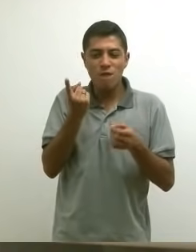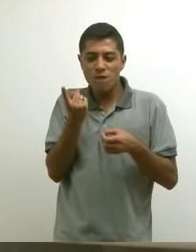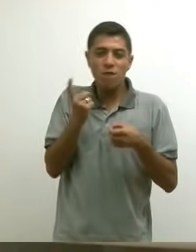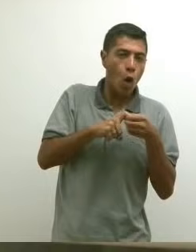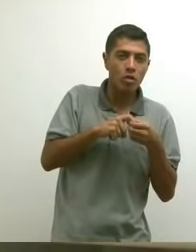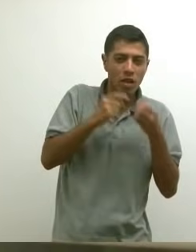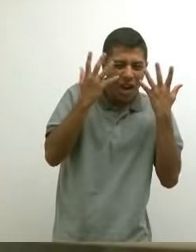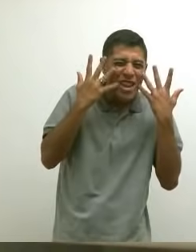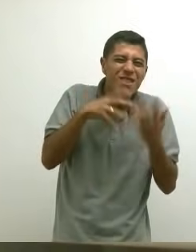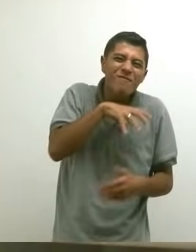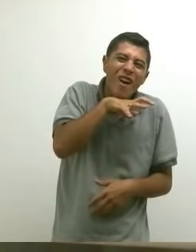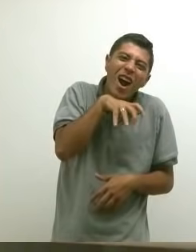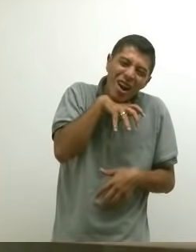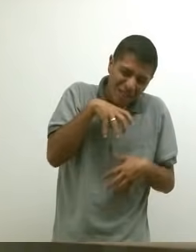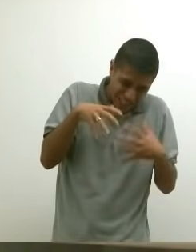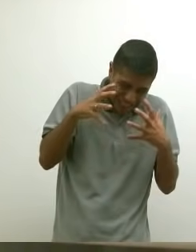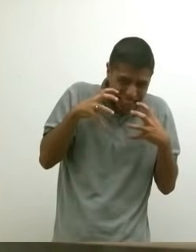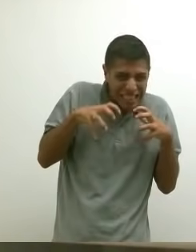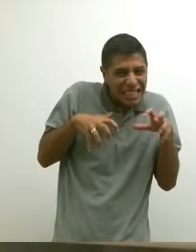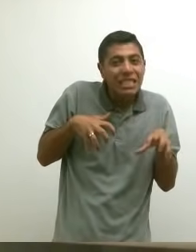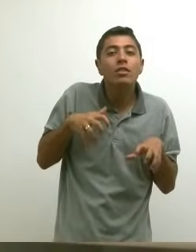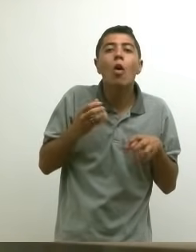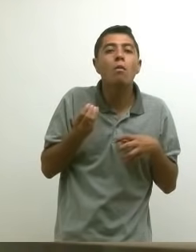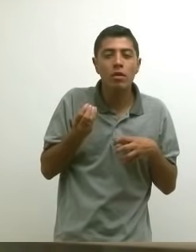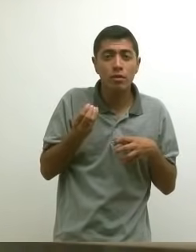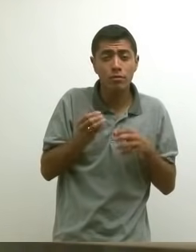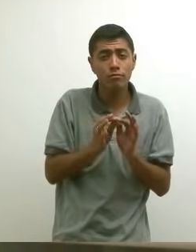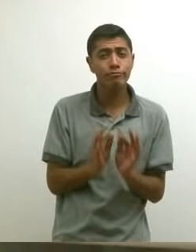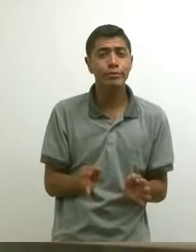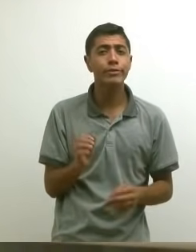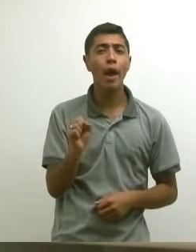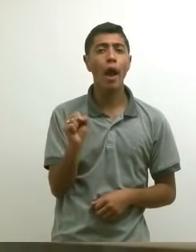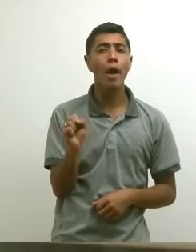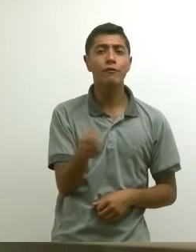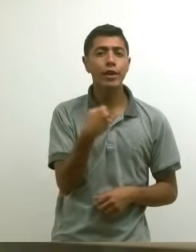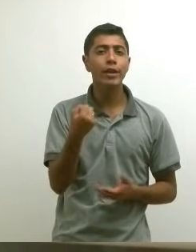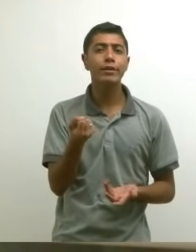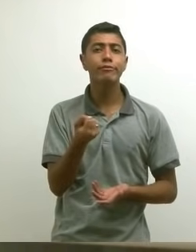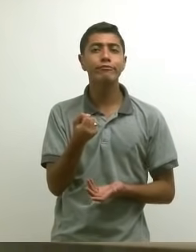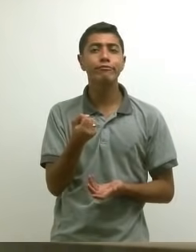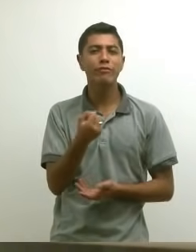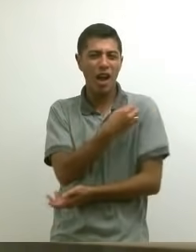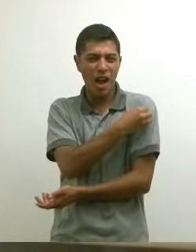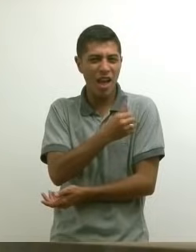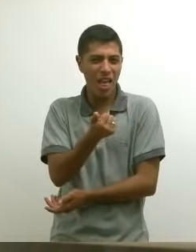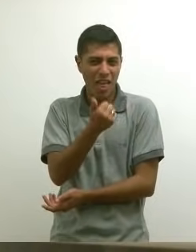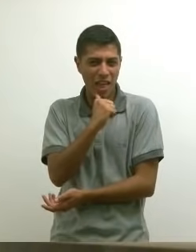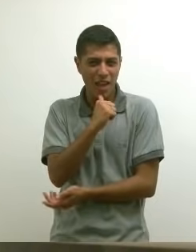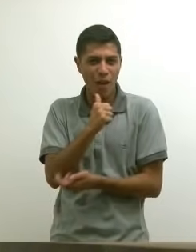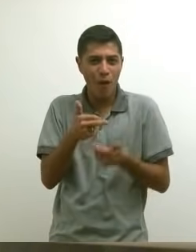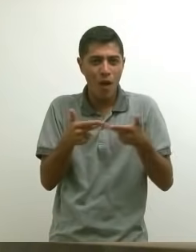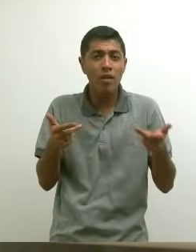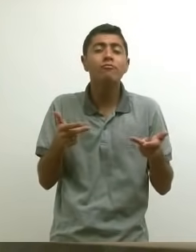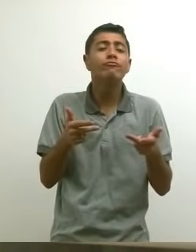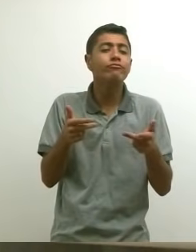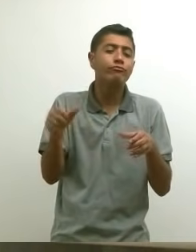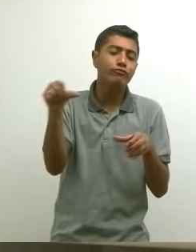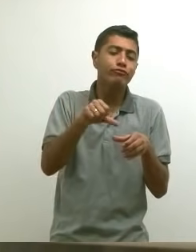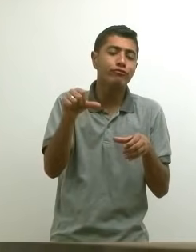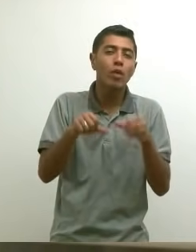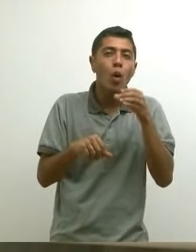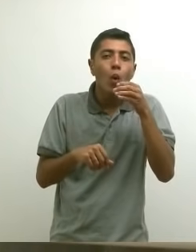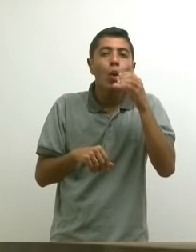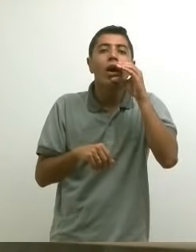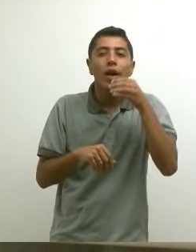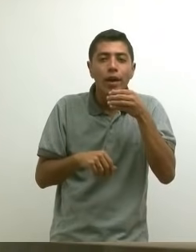vinho você veja qualquer fase da vida para dizer eu não sou tão humano esse animal ea gente começa a fazer